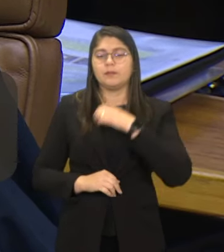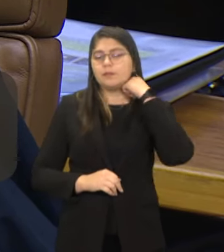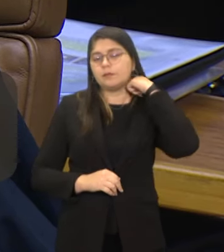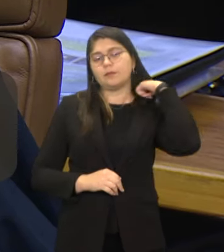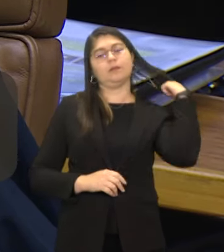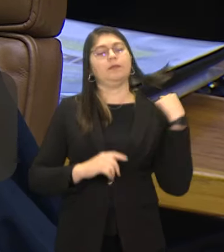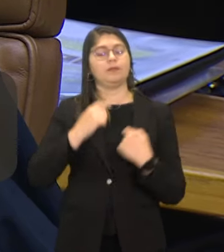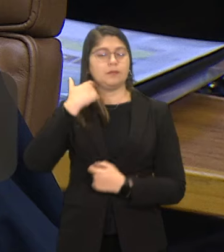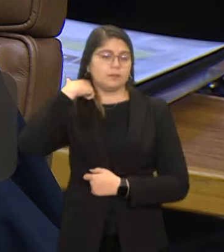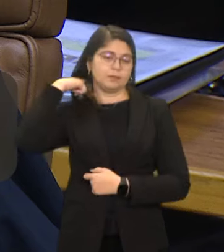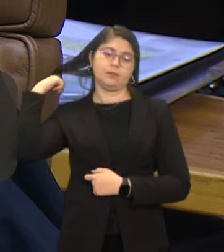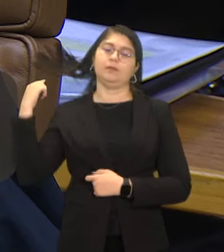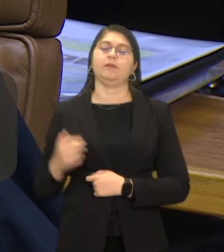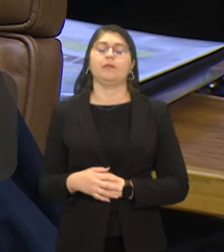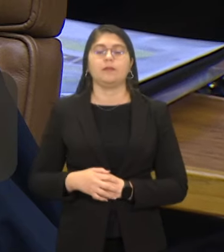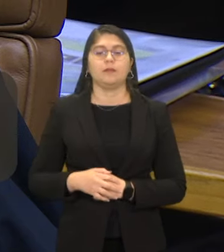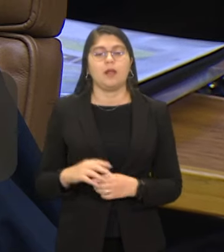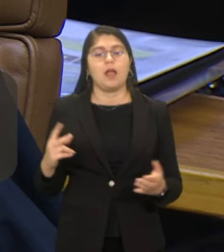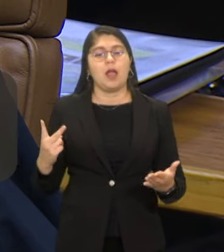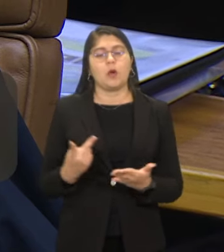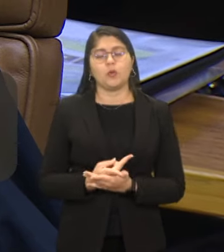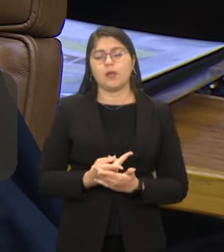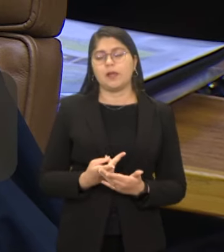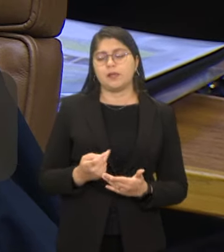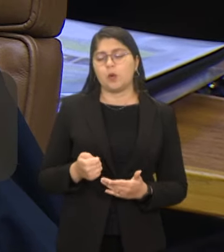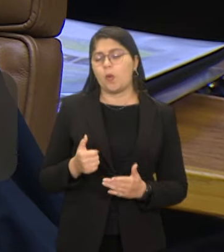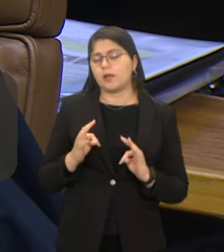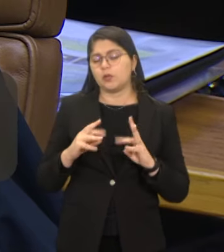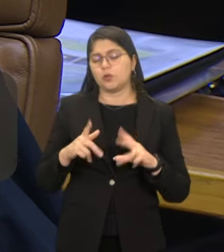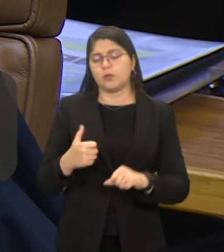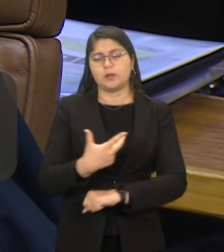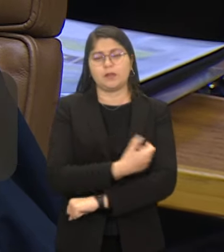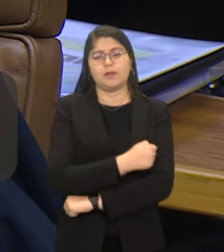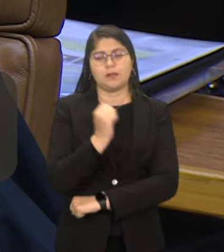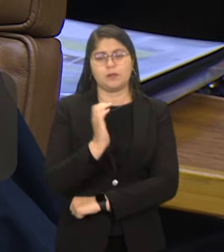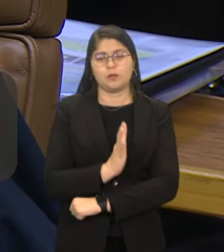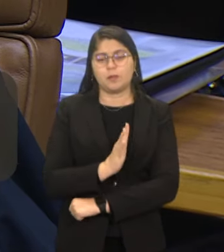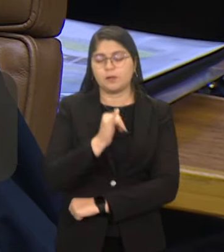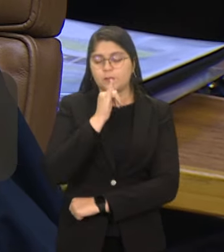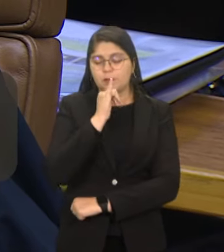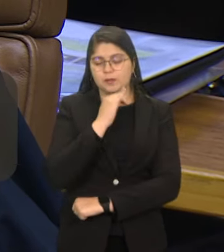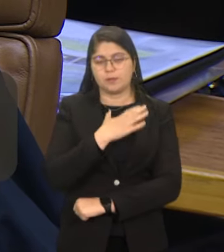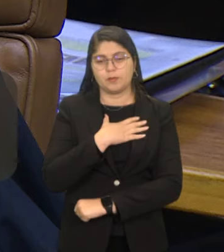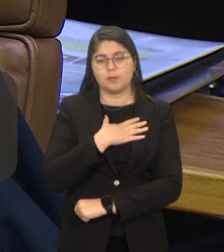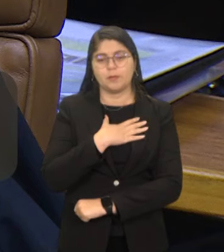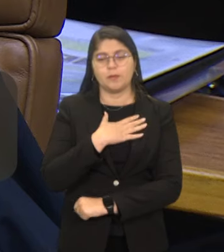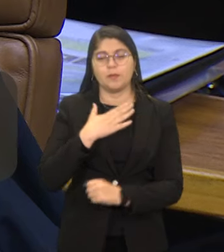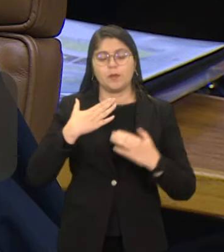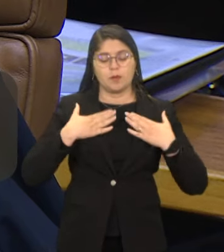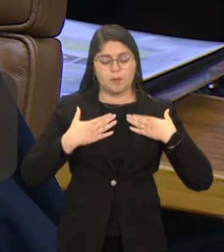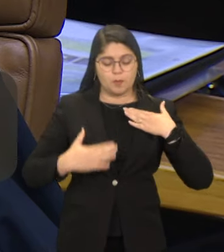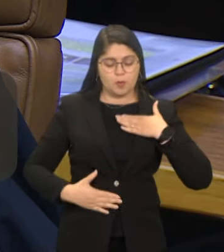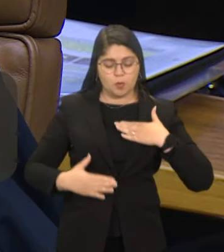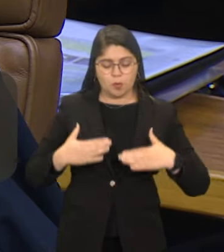Isso acontece com quase todas as vacinas brasileiras. Para que o organismo ele busque